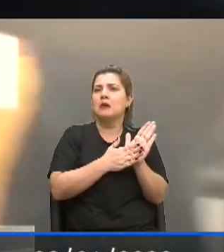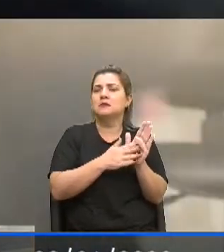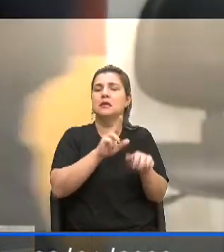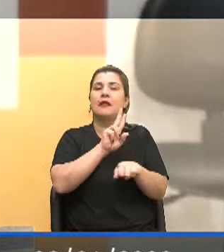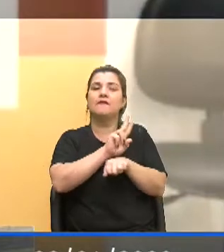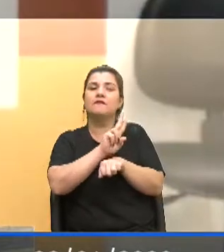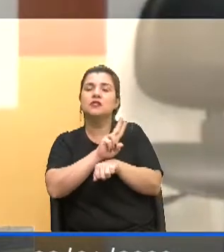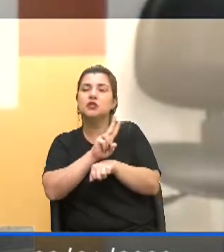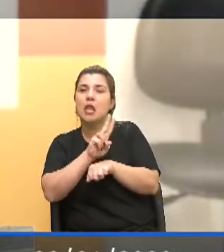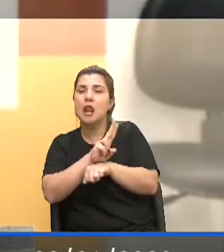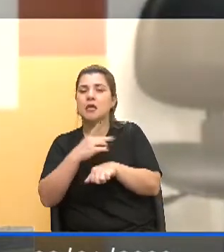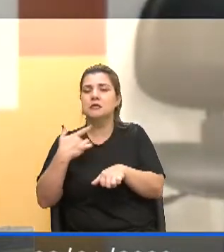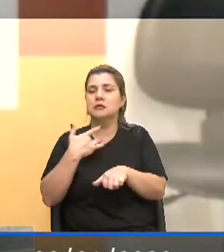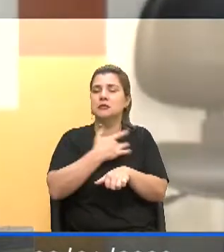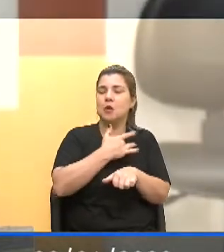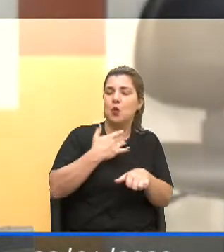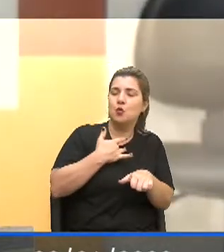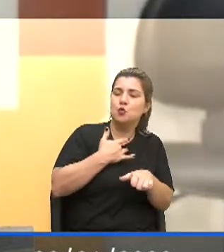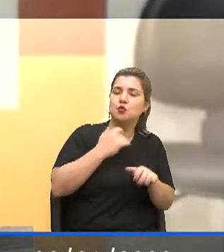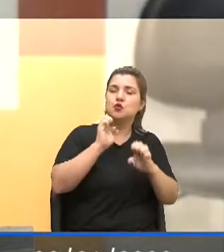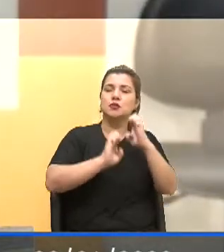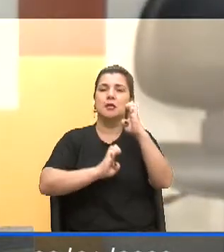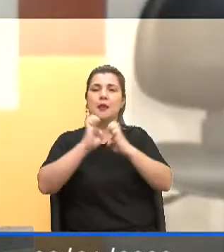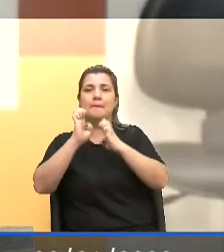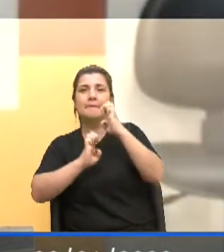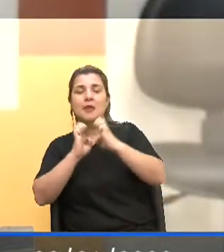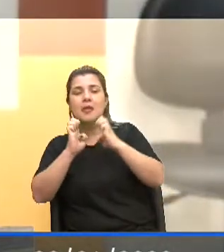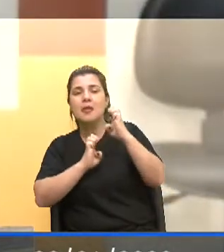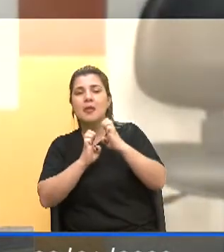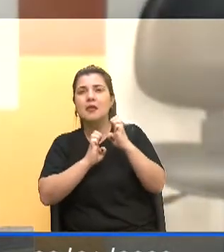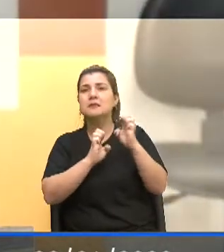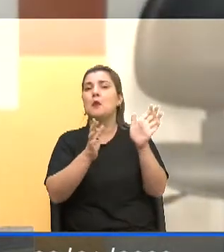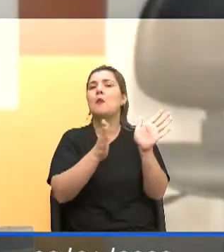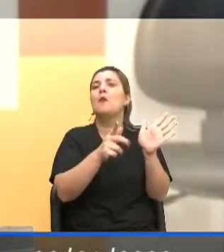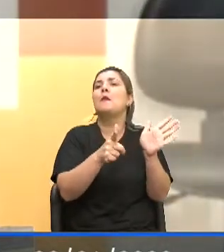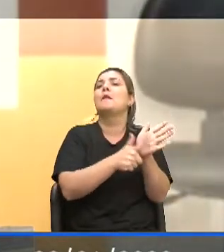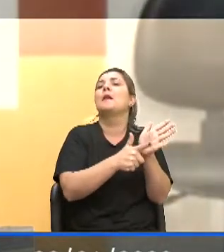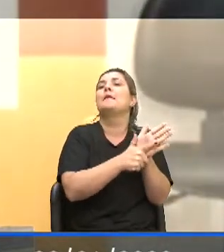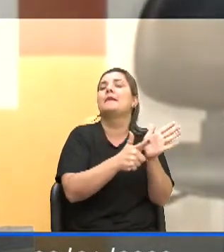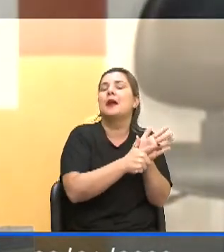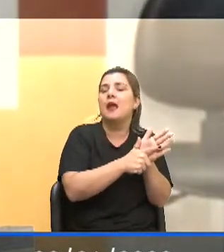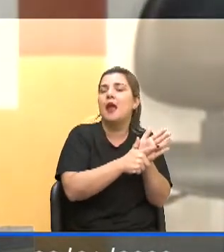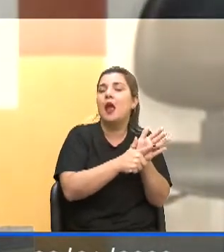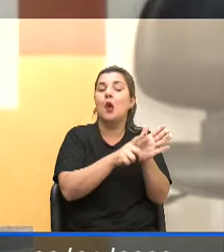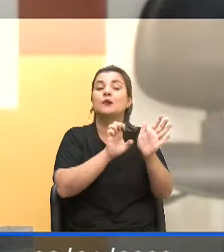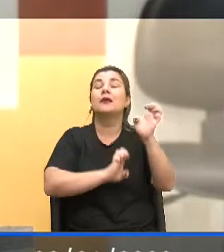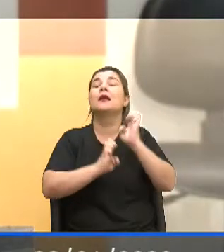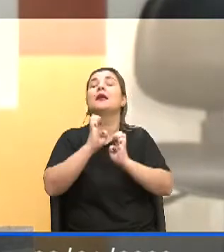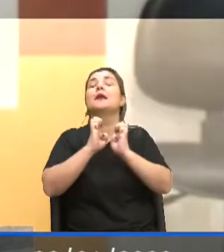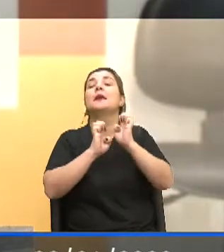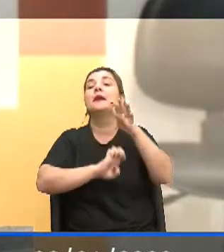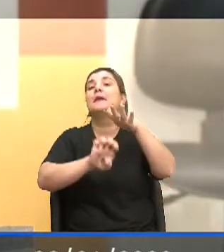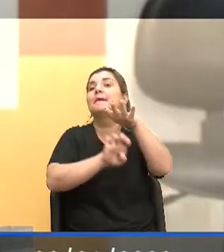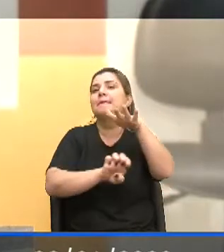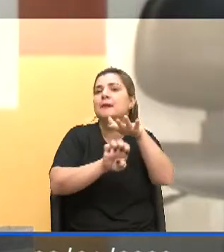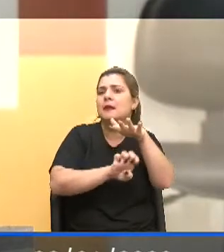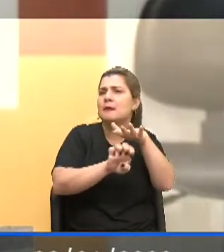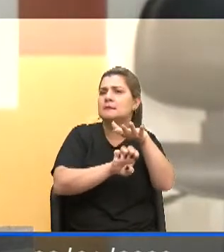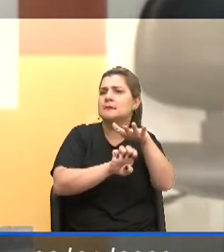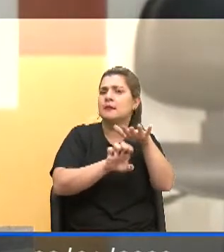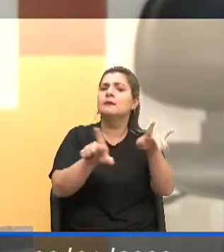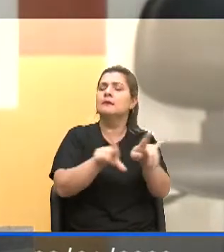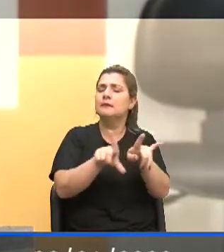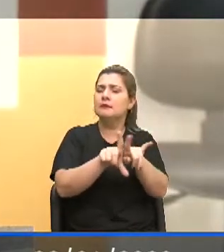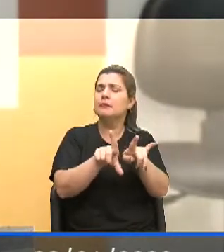da empresa. A empresa tem também uma responsabilidade sempre que